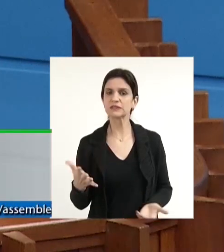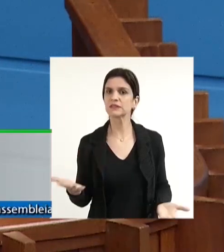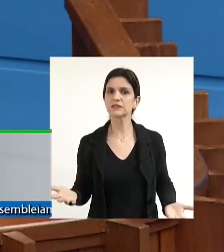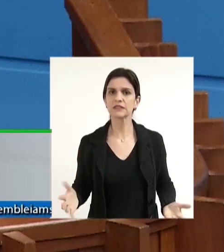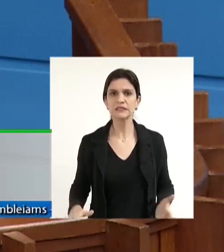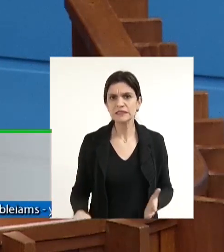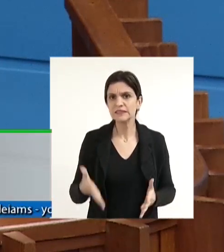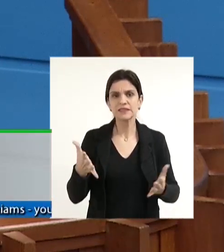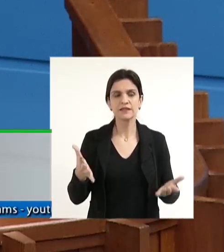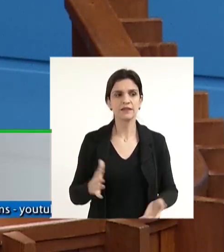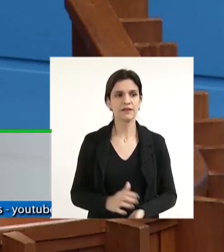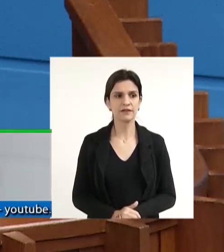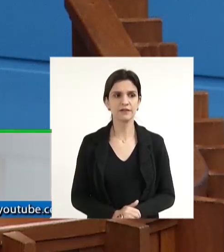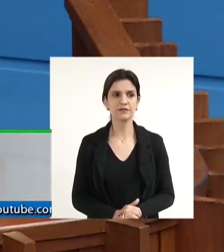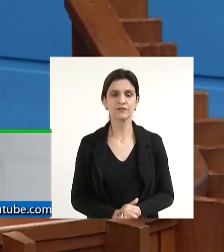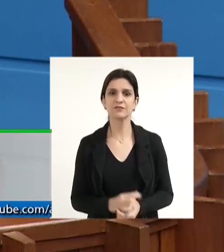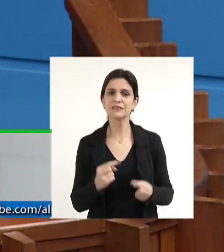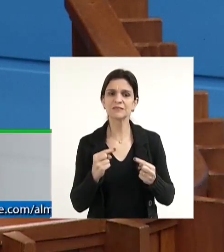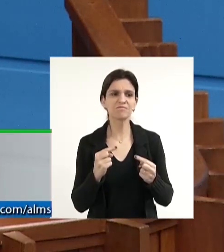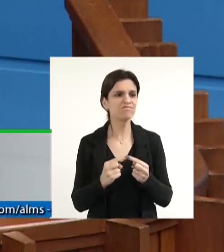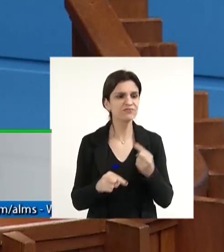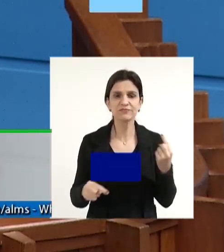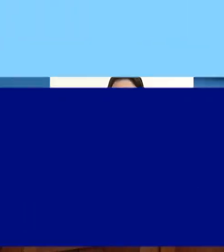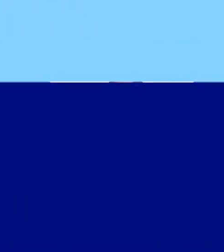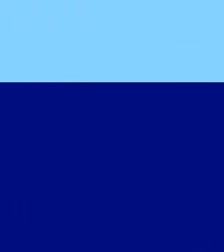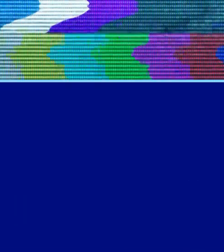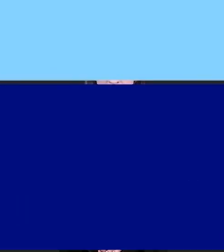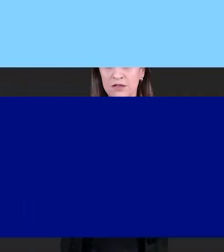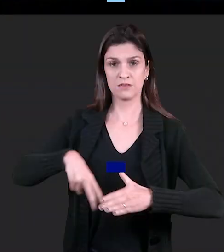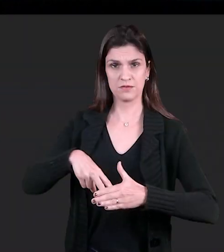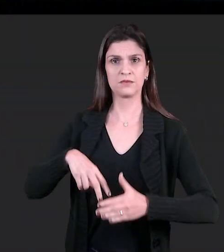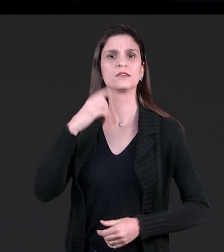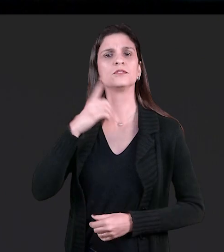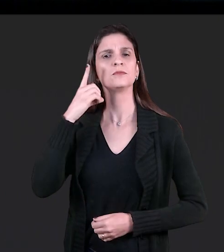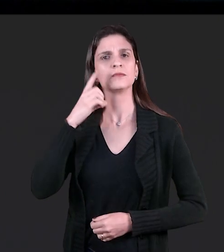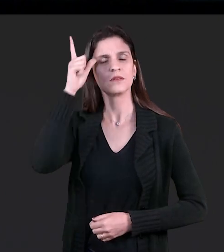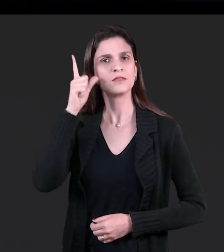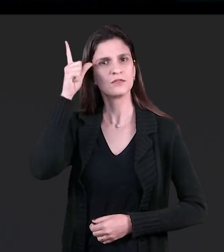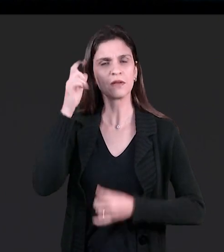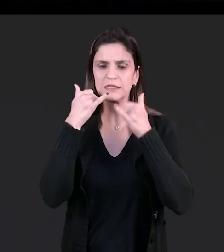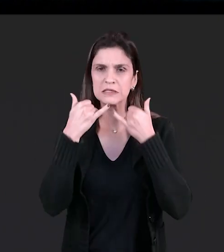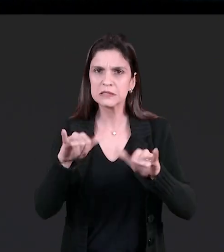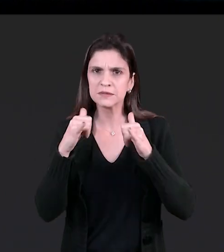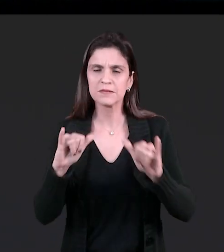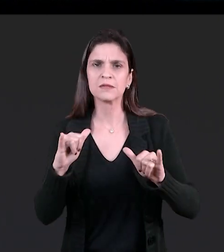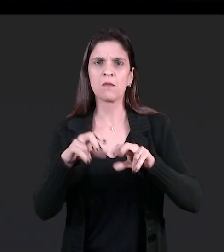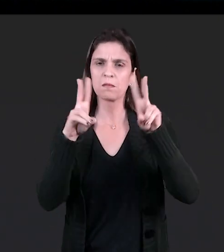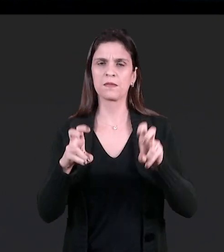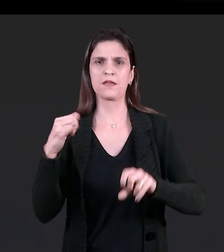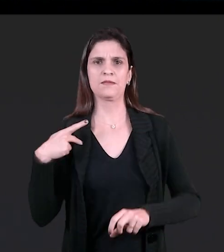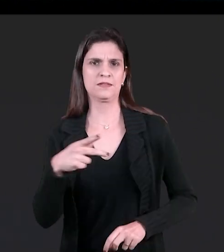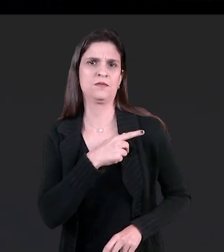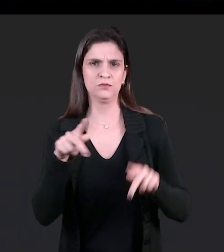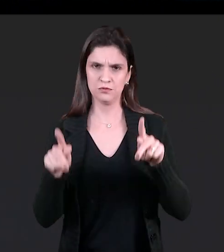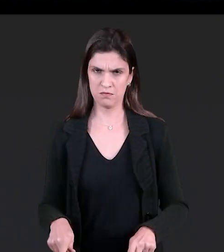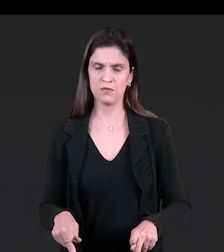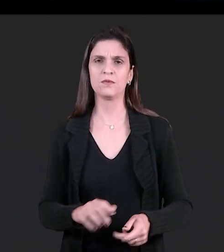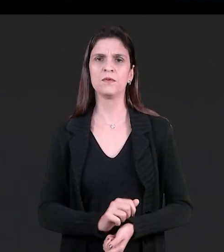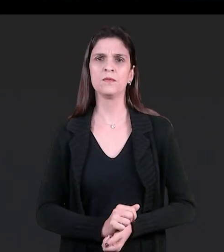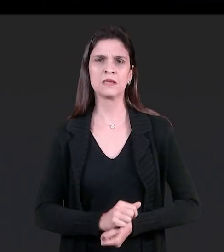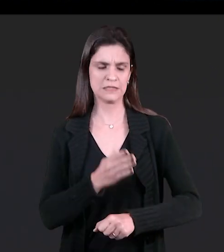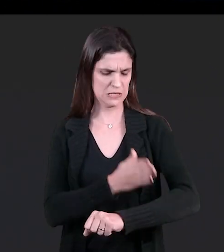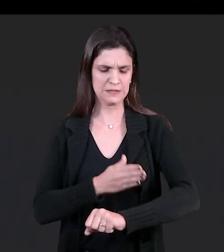que não combina, não bate com a realidade. Na tribuna, deputado Lídio Lopes falou sobre